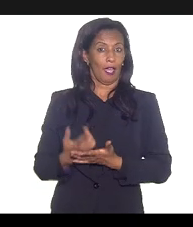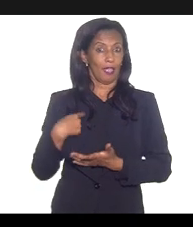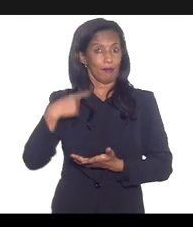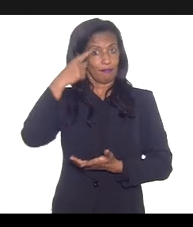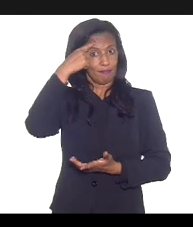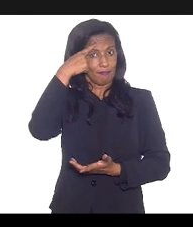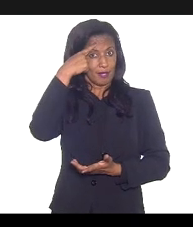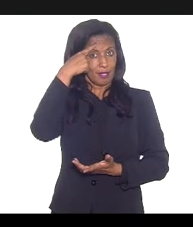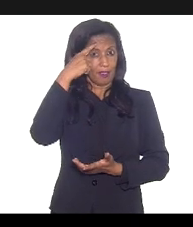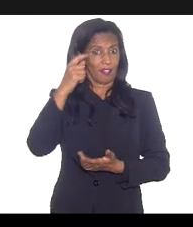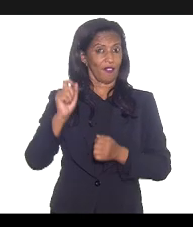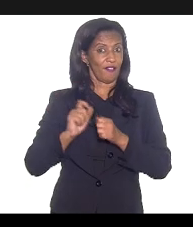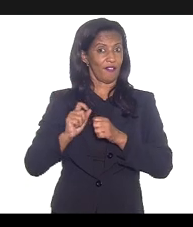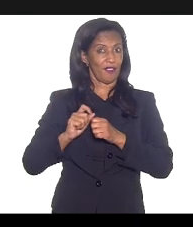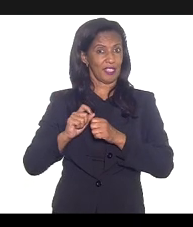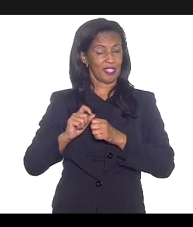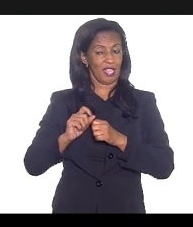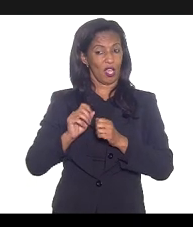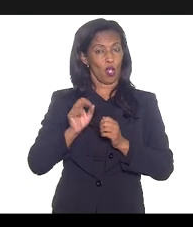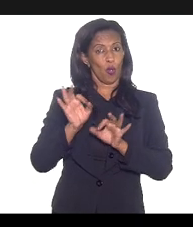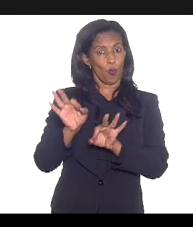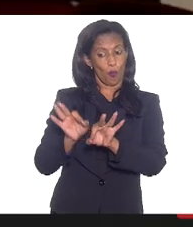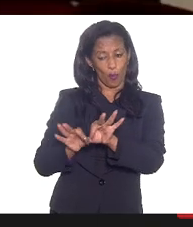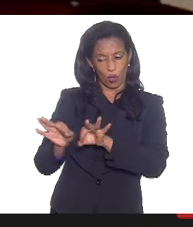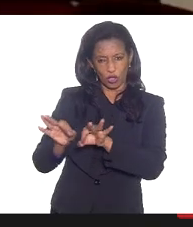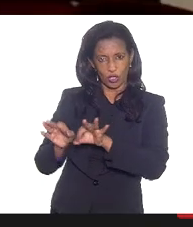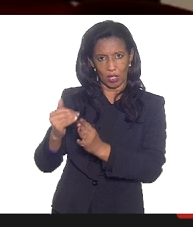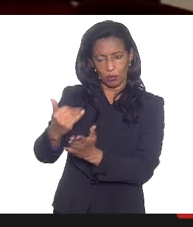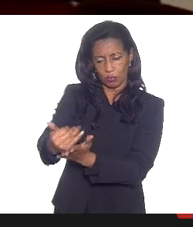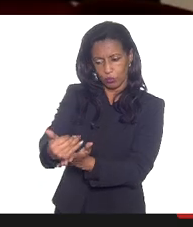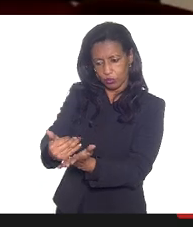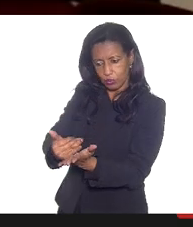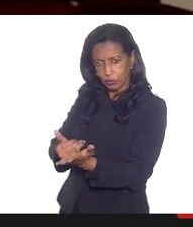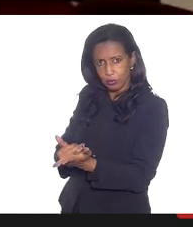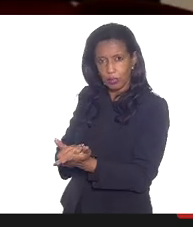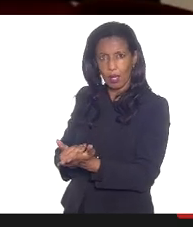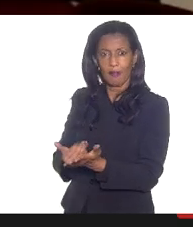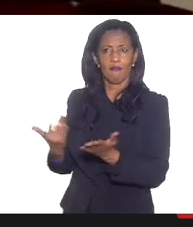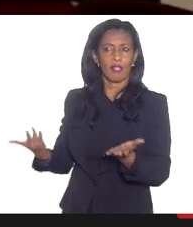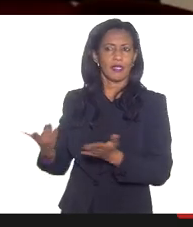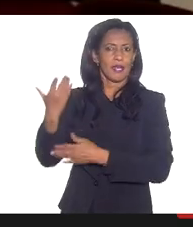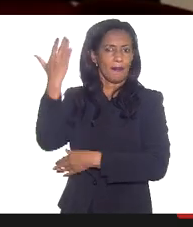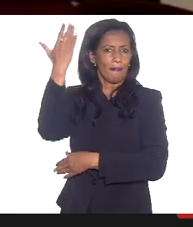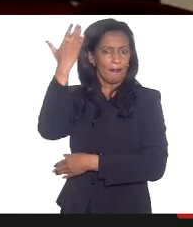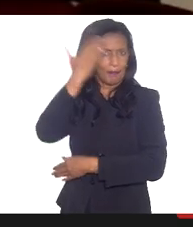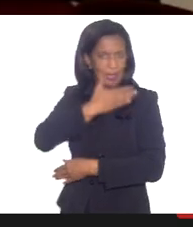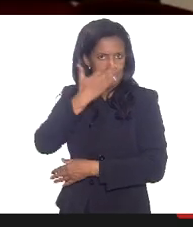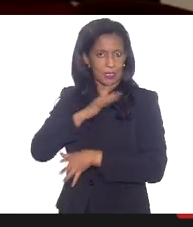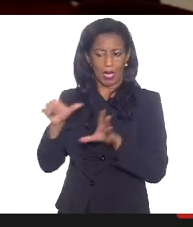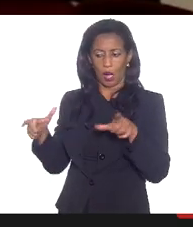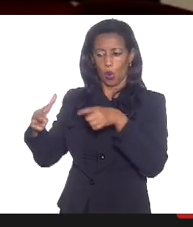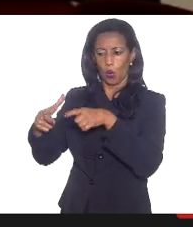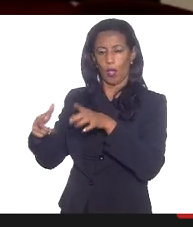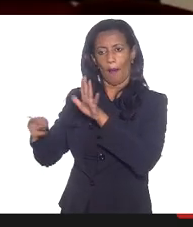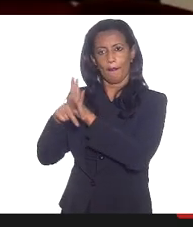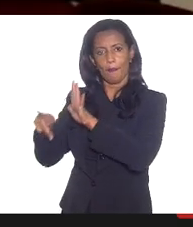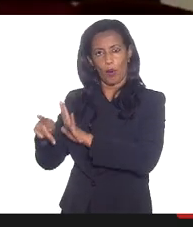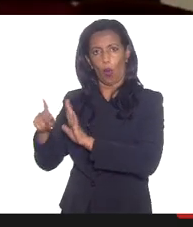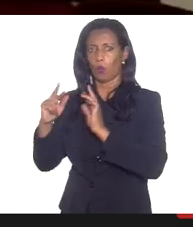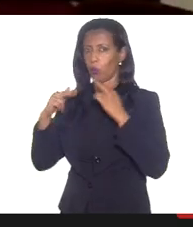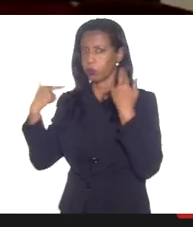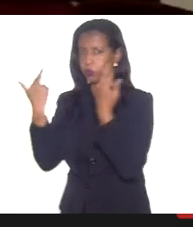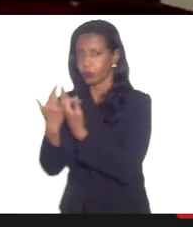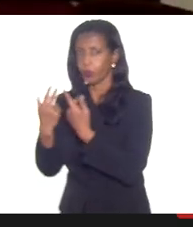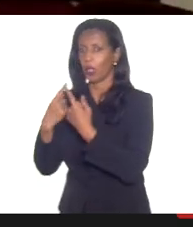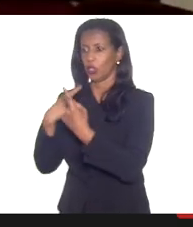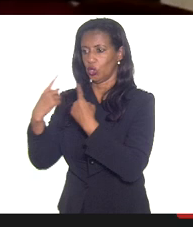projeto para começar essas discussões. Elas não puderam ser presenciais em alguns locais, então nós tivemos